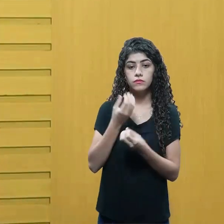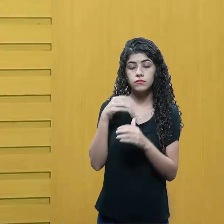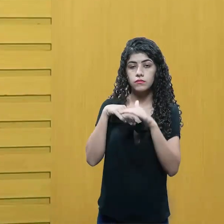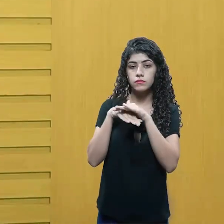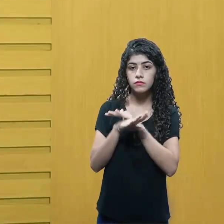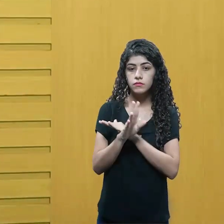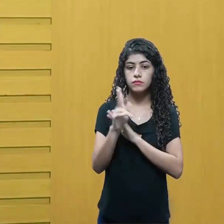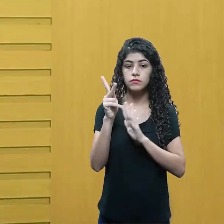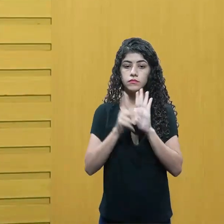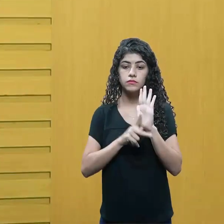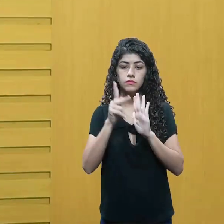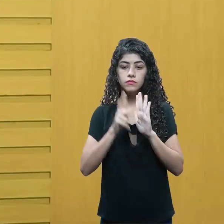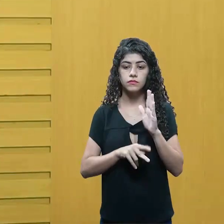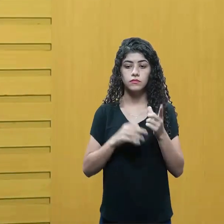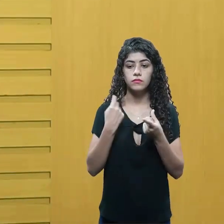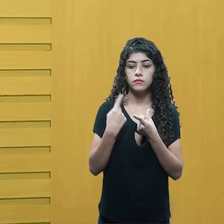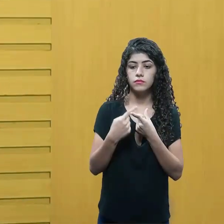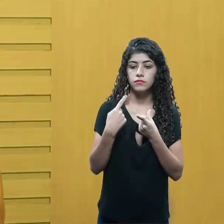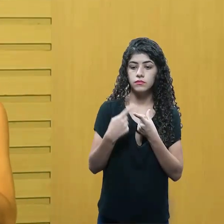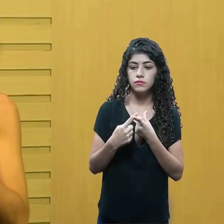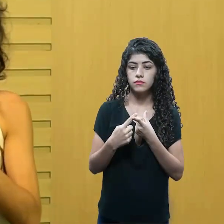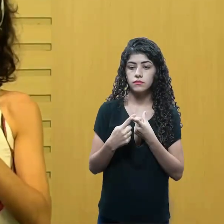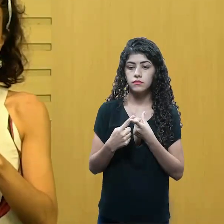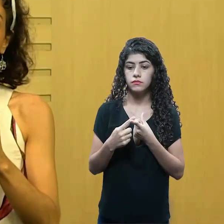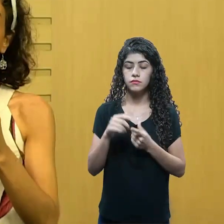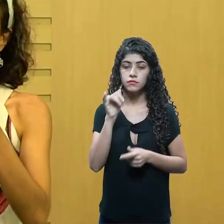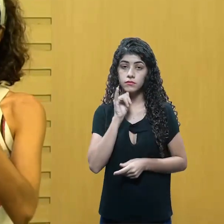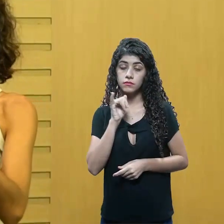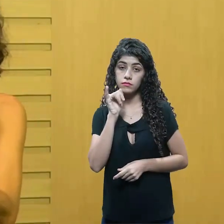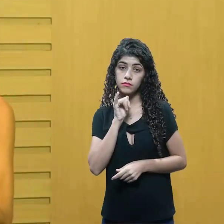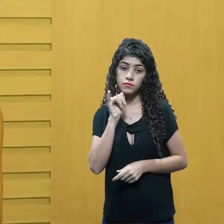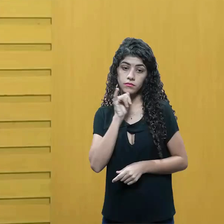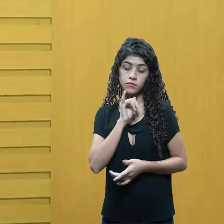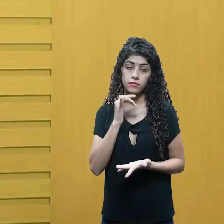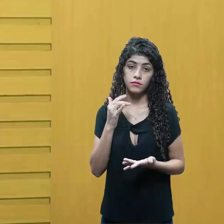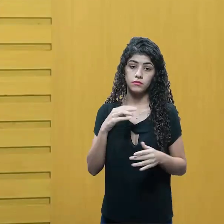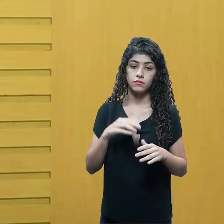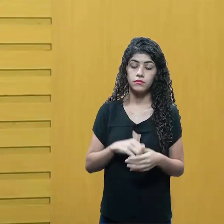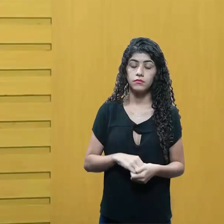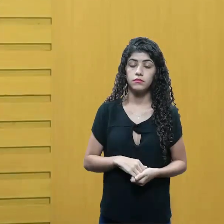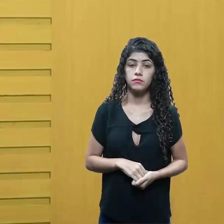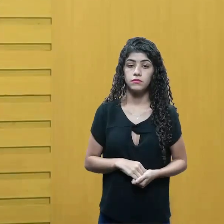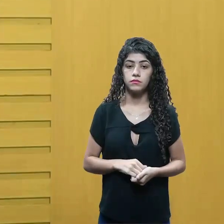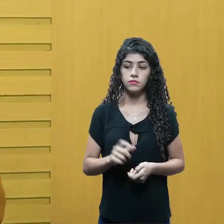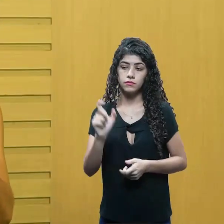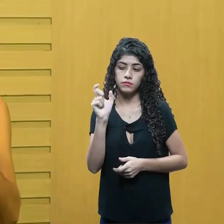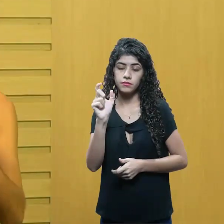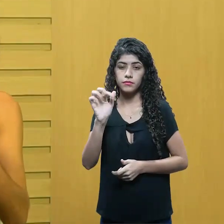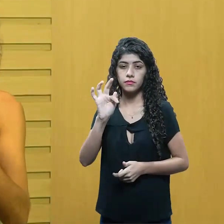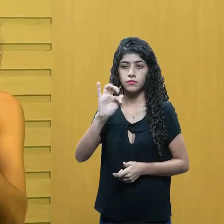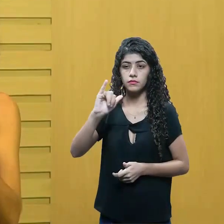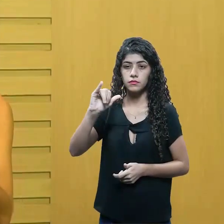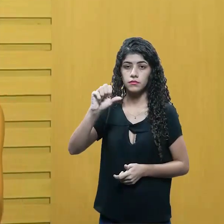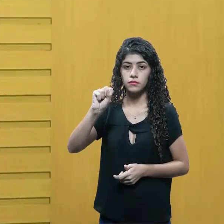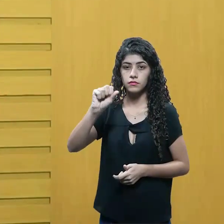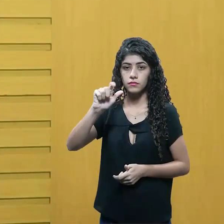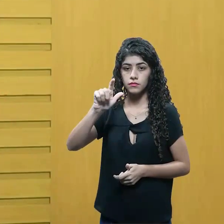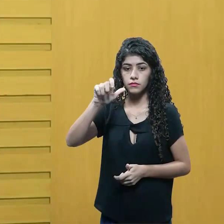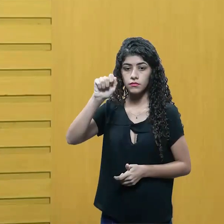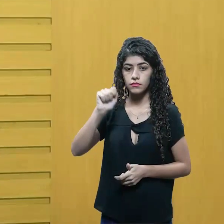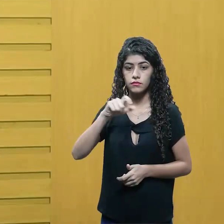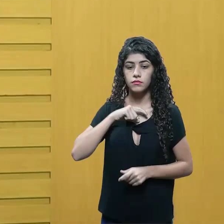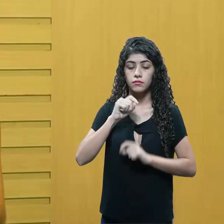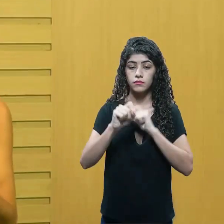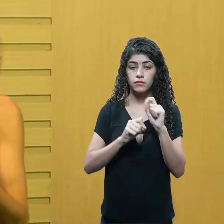forma de guardar os documentos, porque, por exemplo, o cupom fiscal, ele é feito